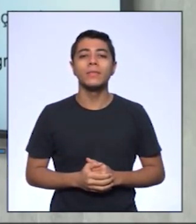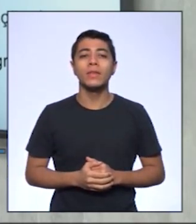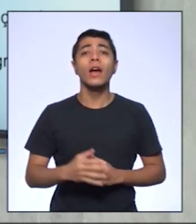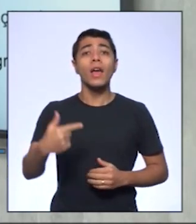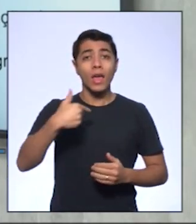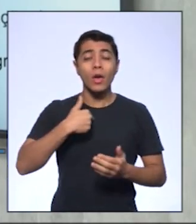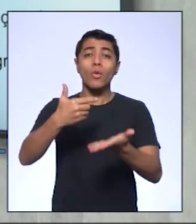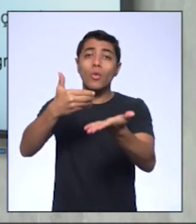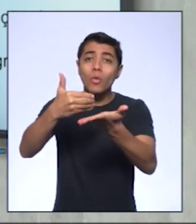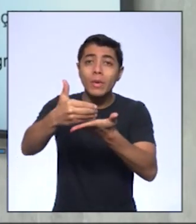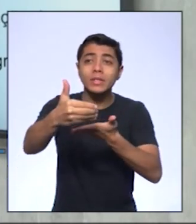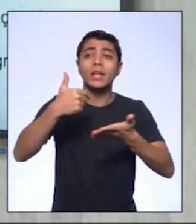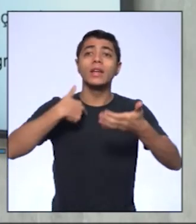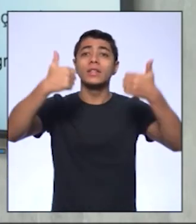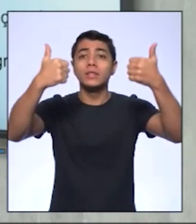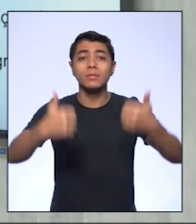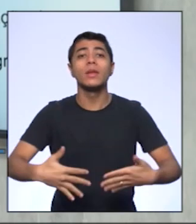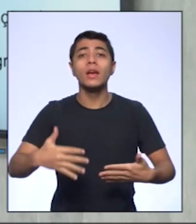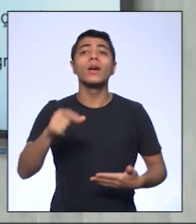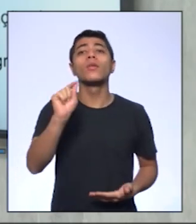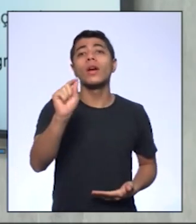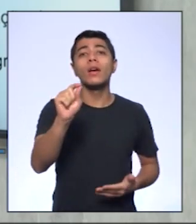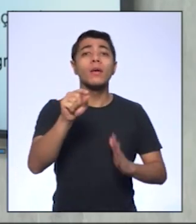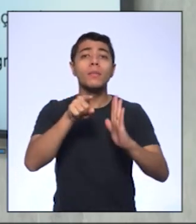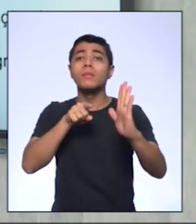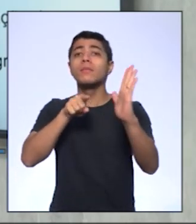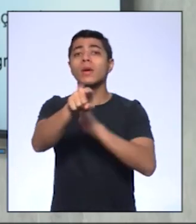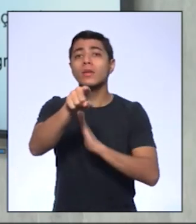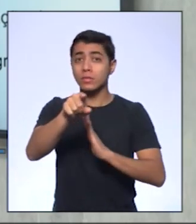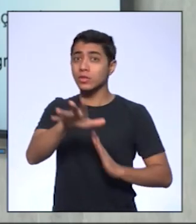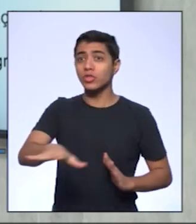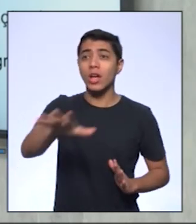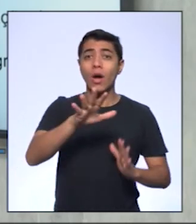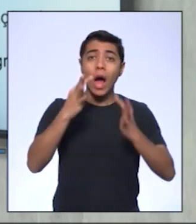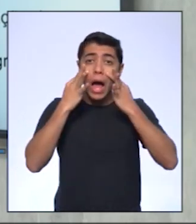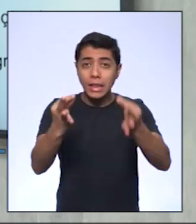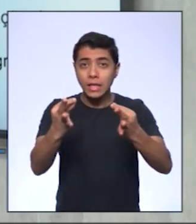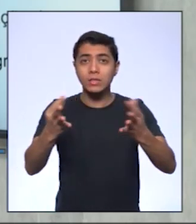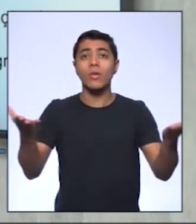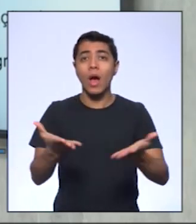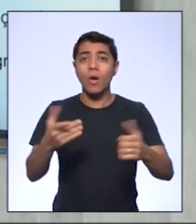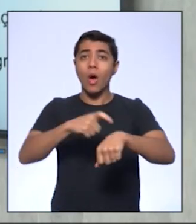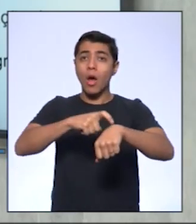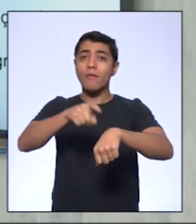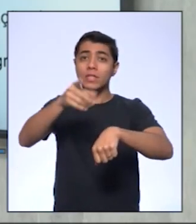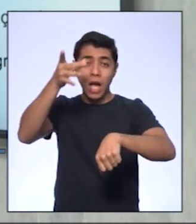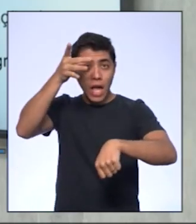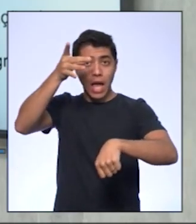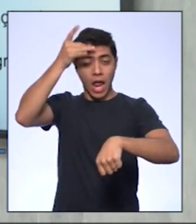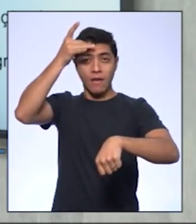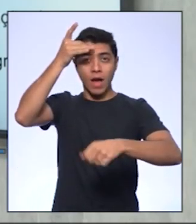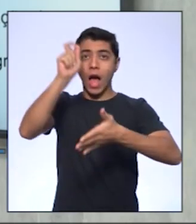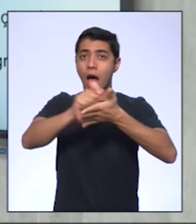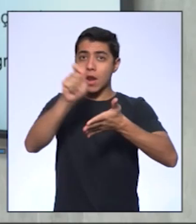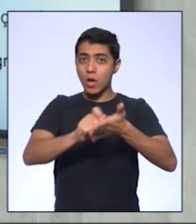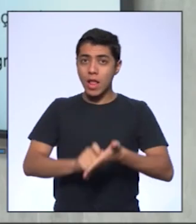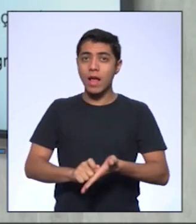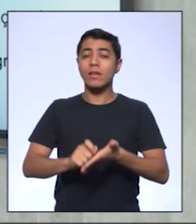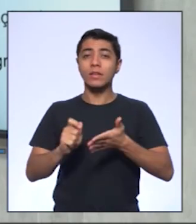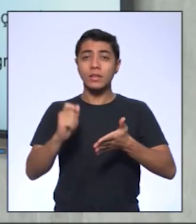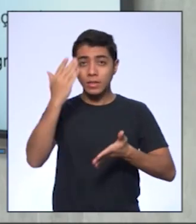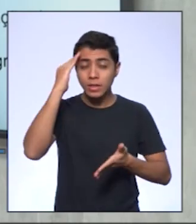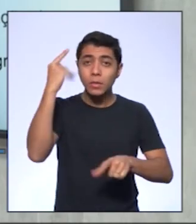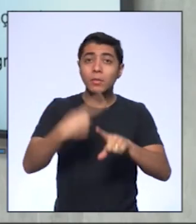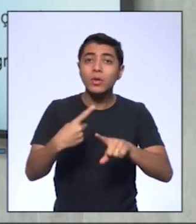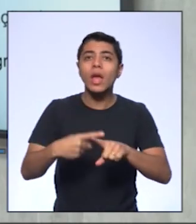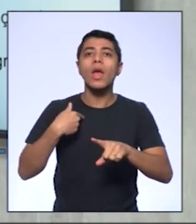Eu comecei explicando, vamos lá, questão geral. Agora é a hora de você gravar, agora é a hora de você lembrar, de você anotar, porque agora eu vou refazer tudo que eu te falei até